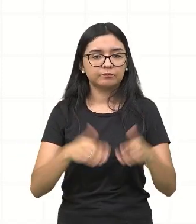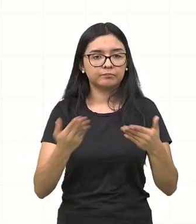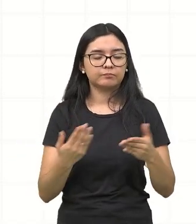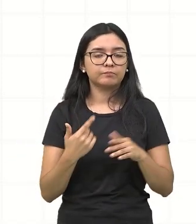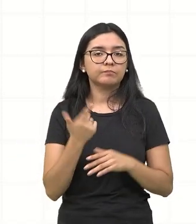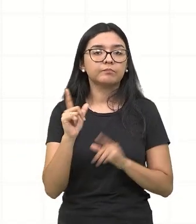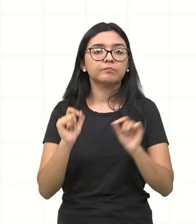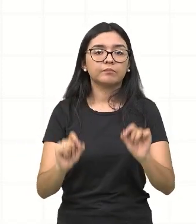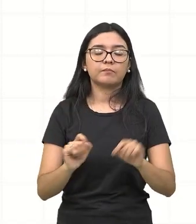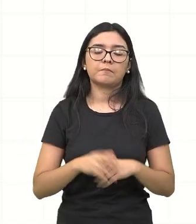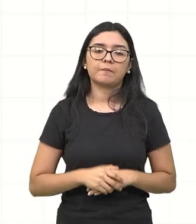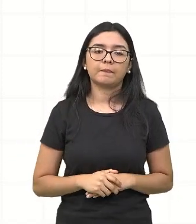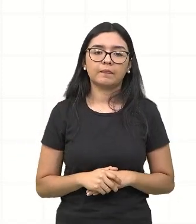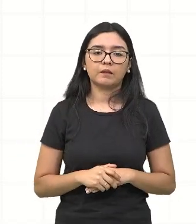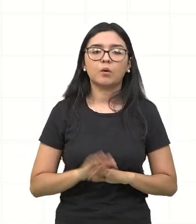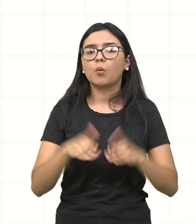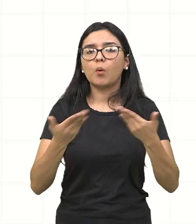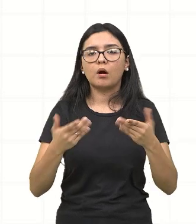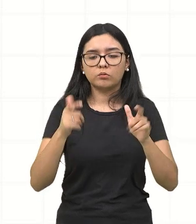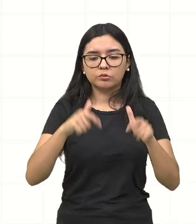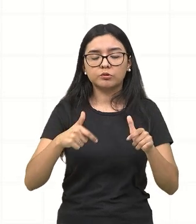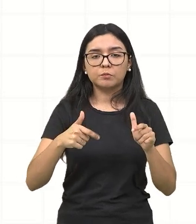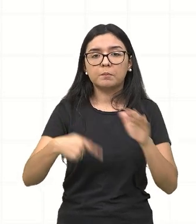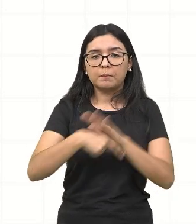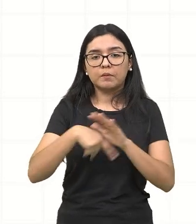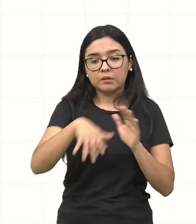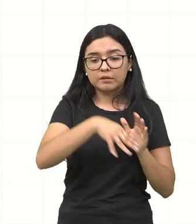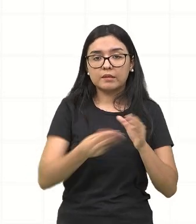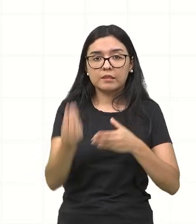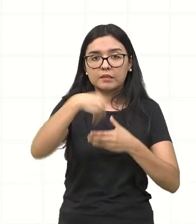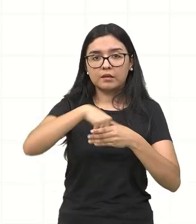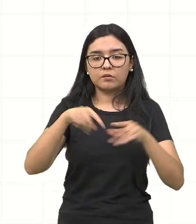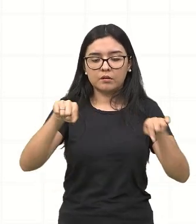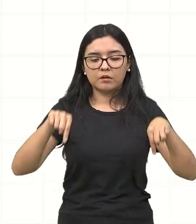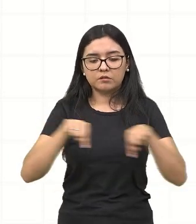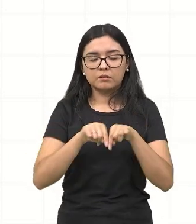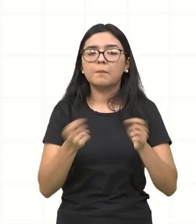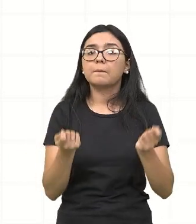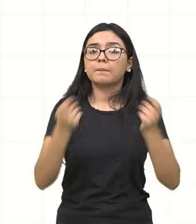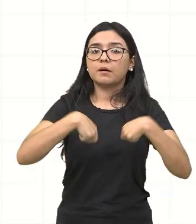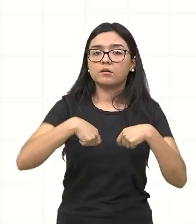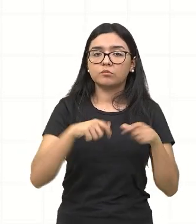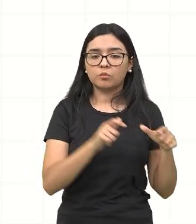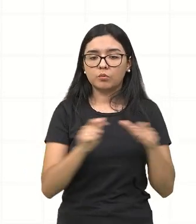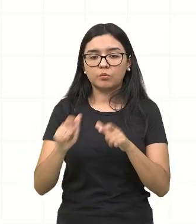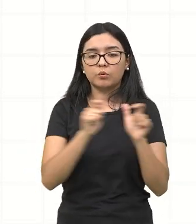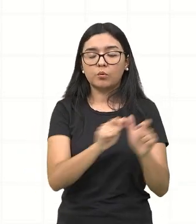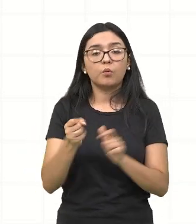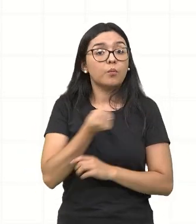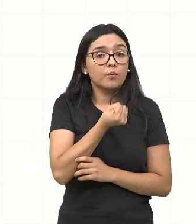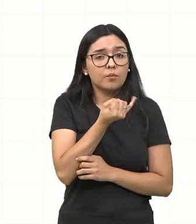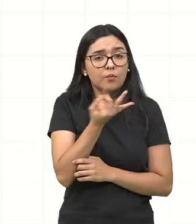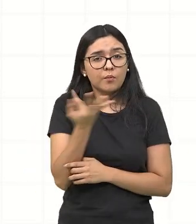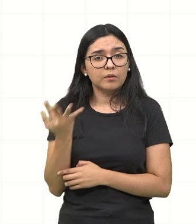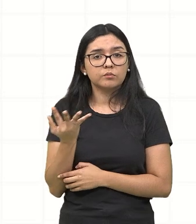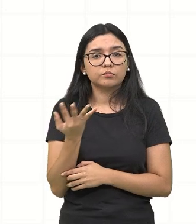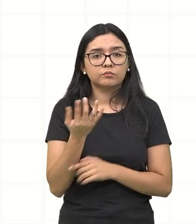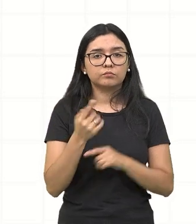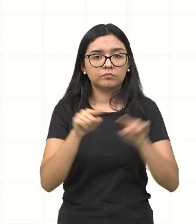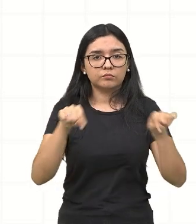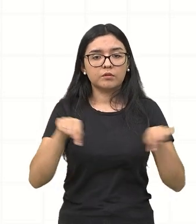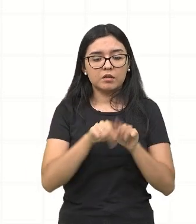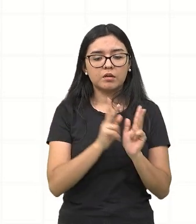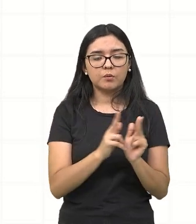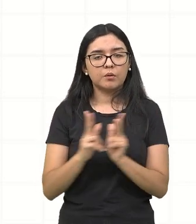palavras, qual o espaço total da caixa pode ser preenchido por quantos cubos